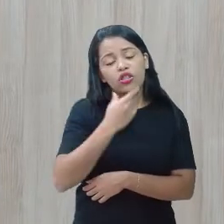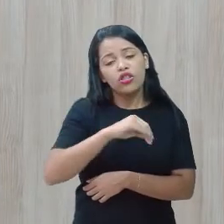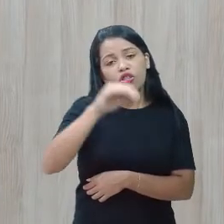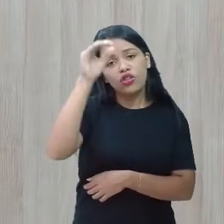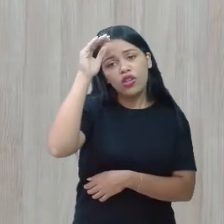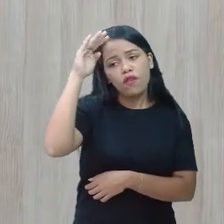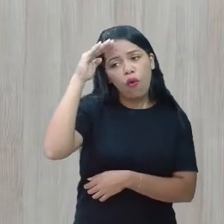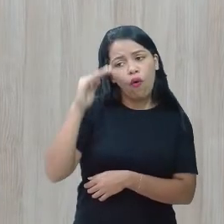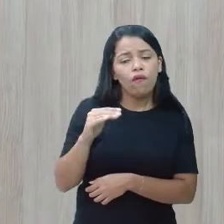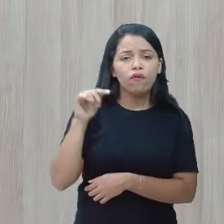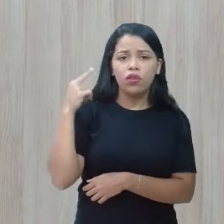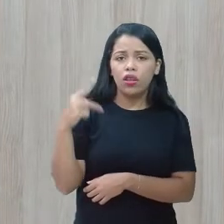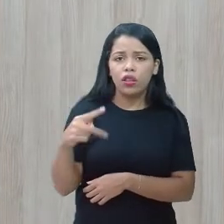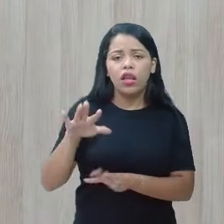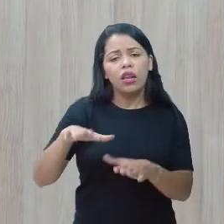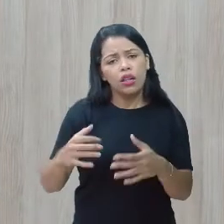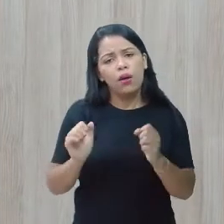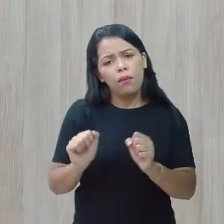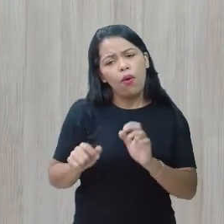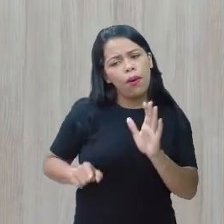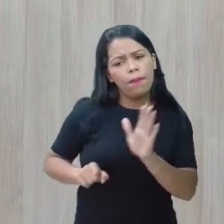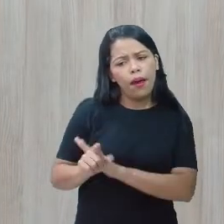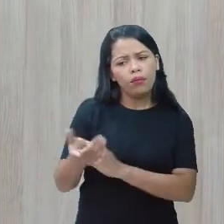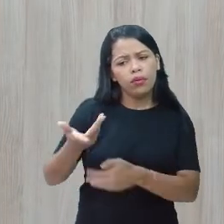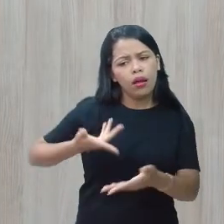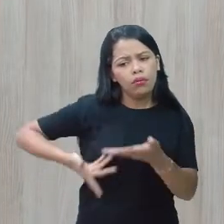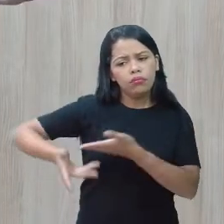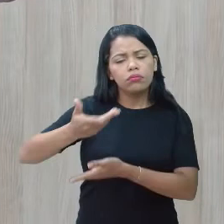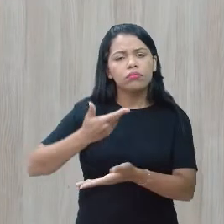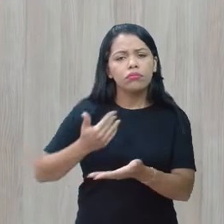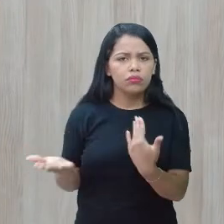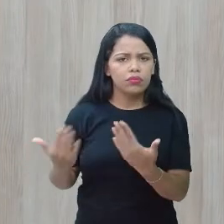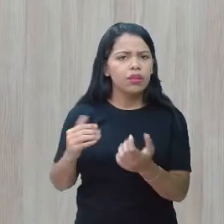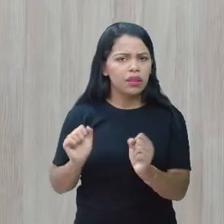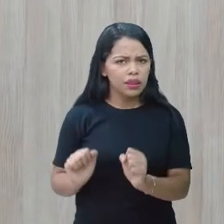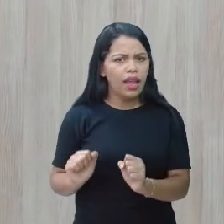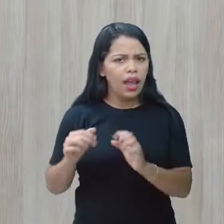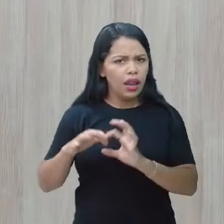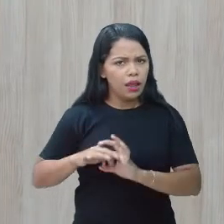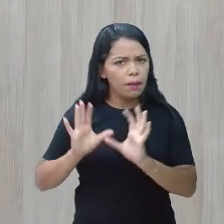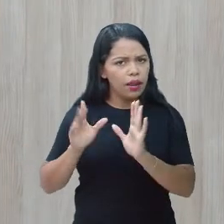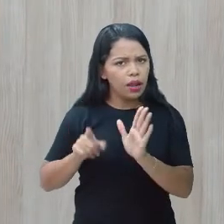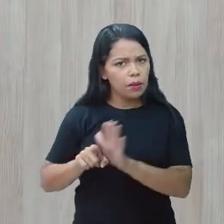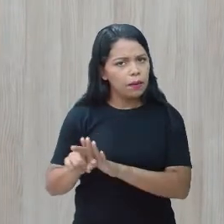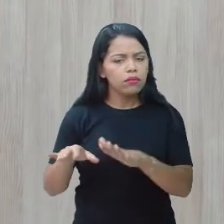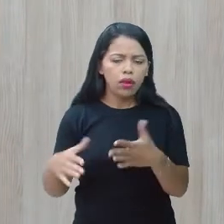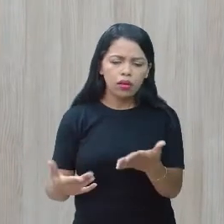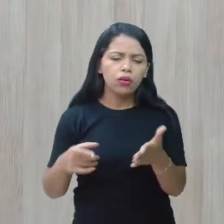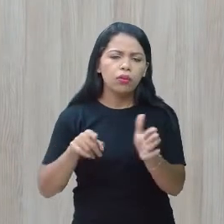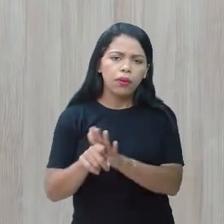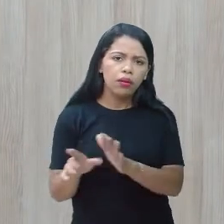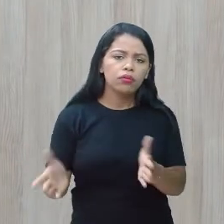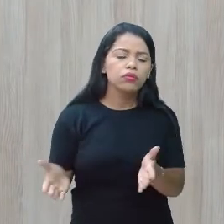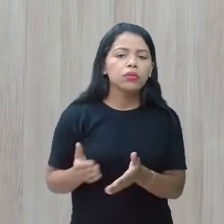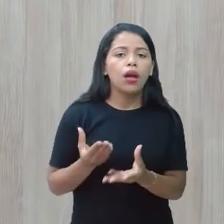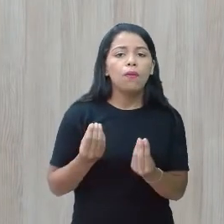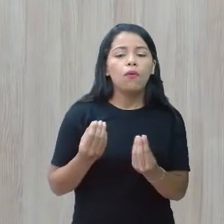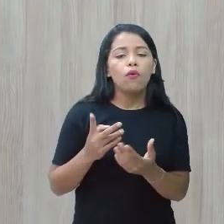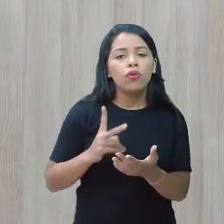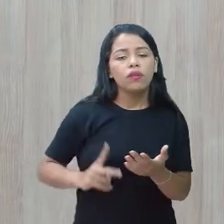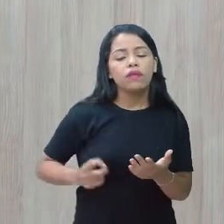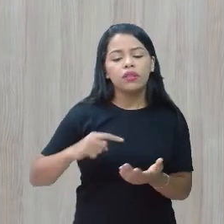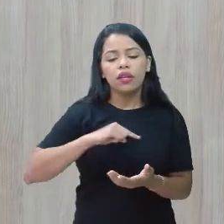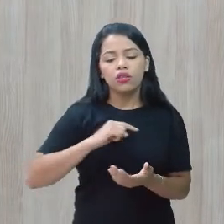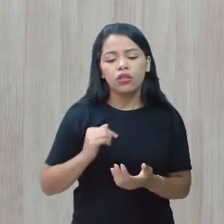nele e consegue ter essa relação, não é? Essa abertura, porque muitas vezes nós que somos